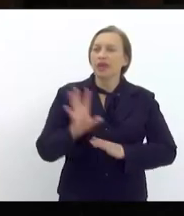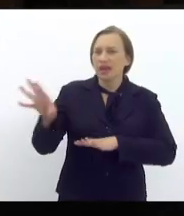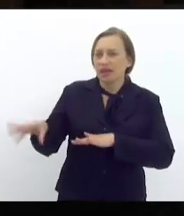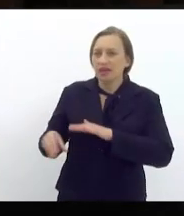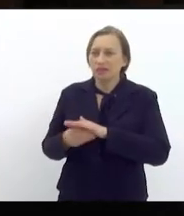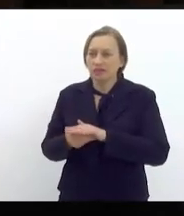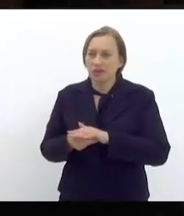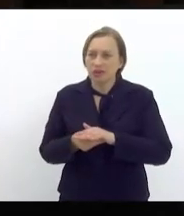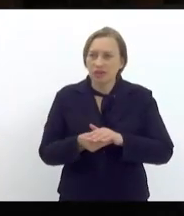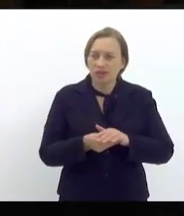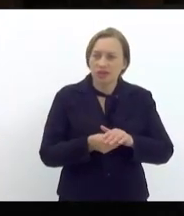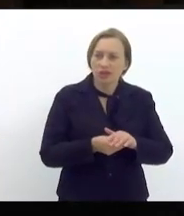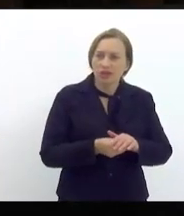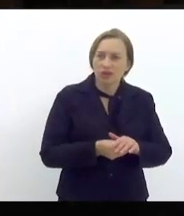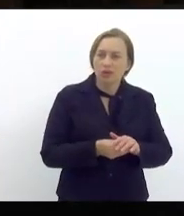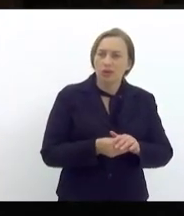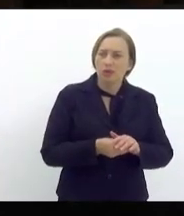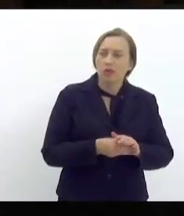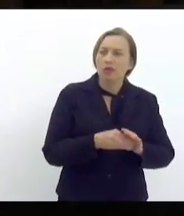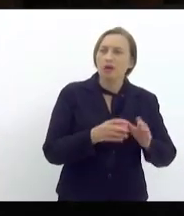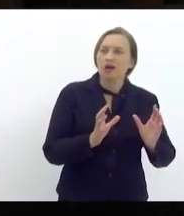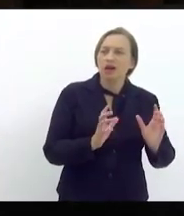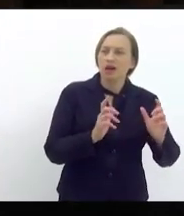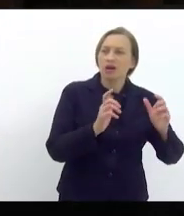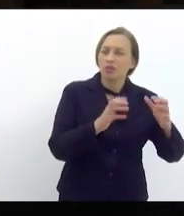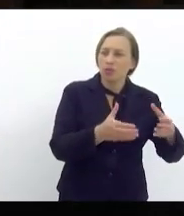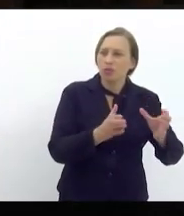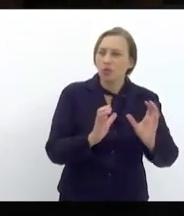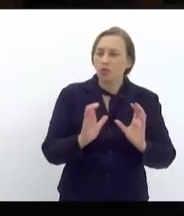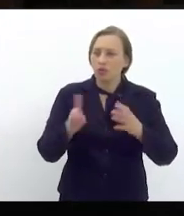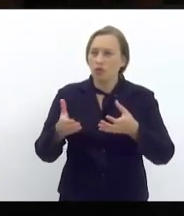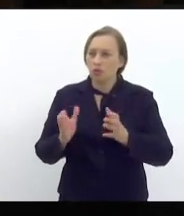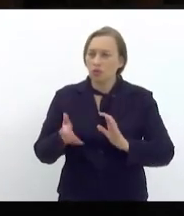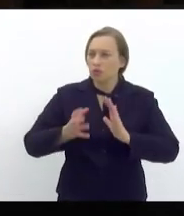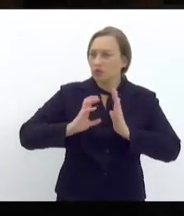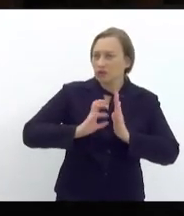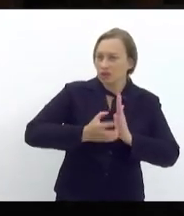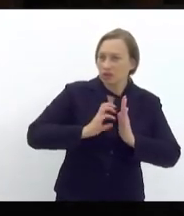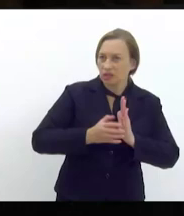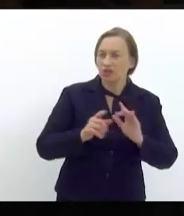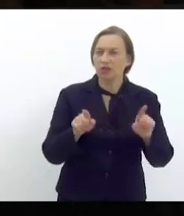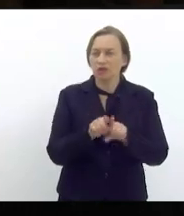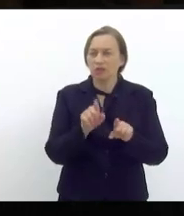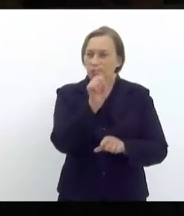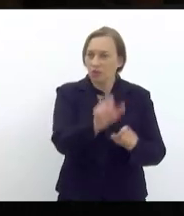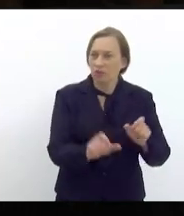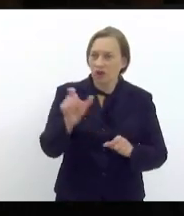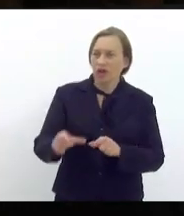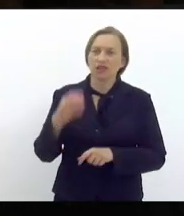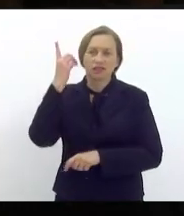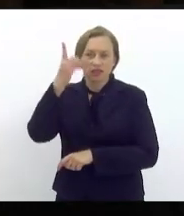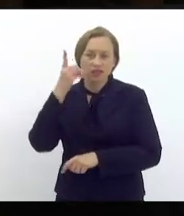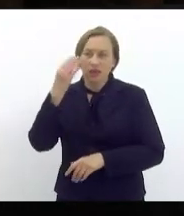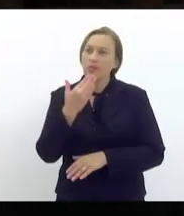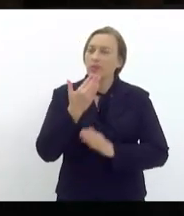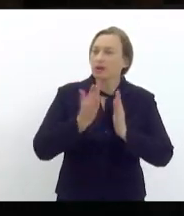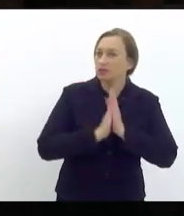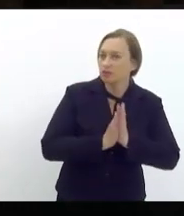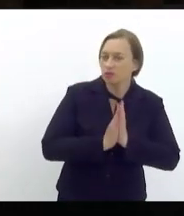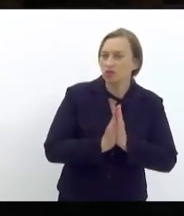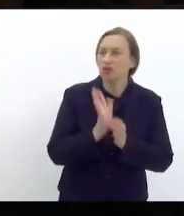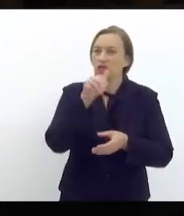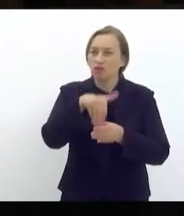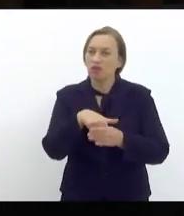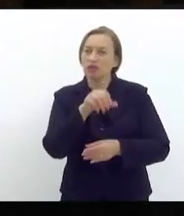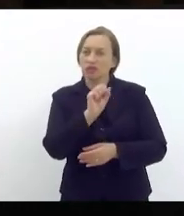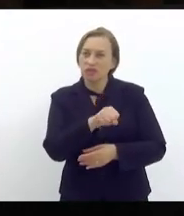emendas por parlamentar então chama a atenção especialmente dos deputados e deputadas que aqui acompanham votem